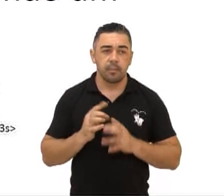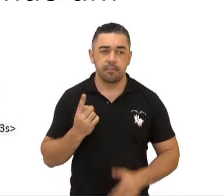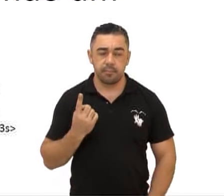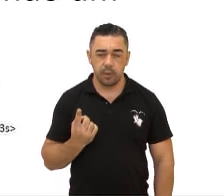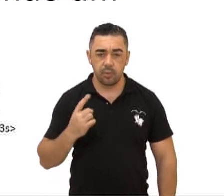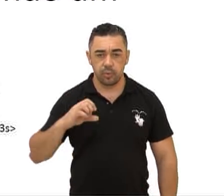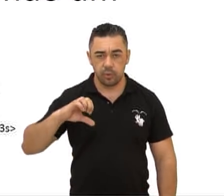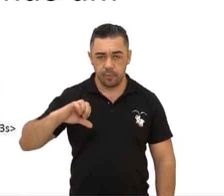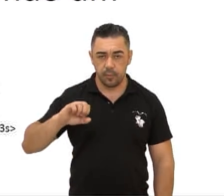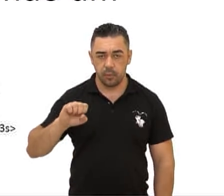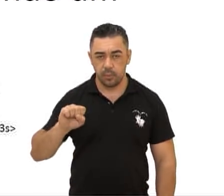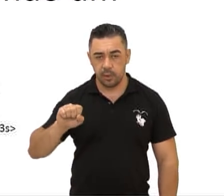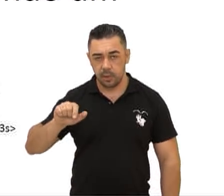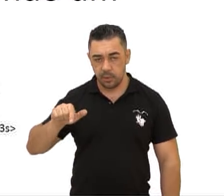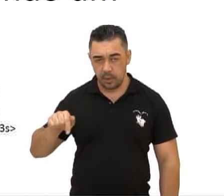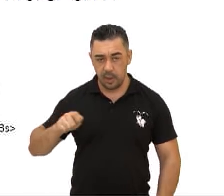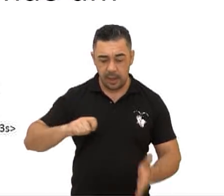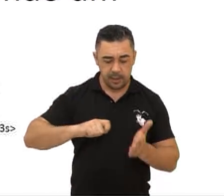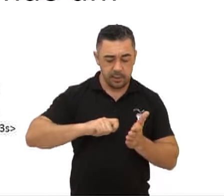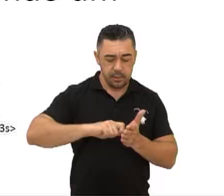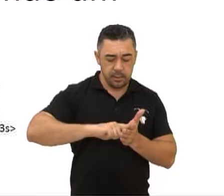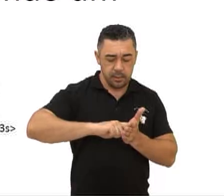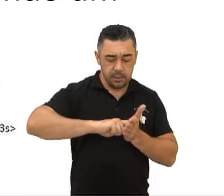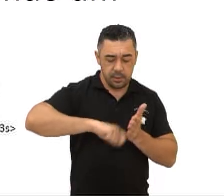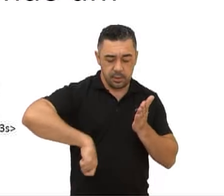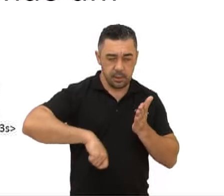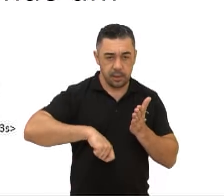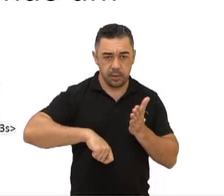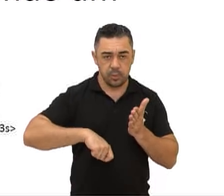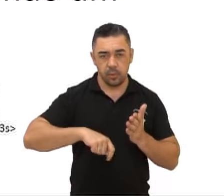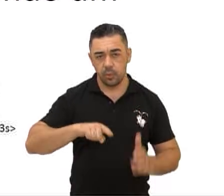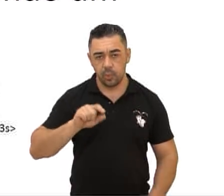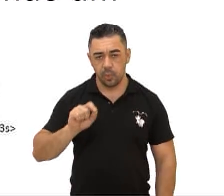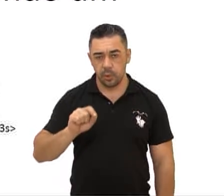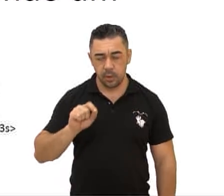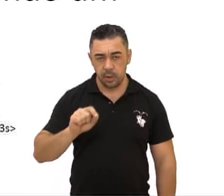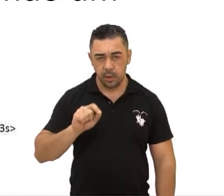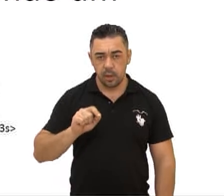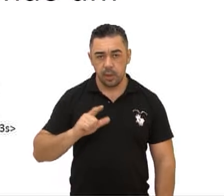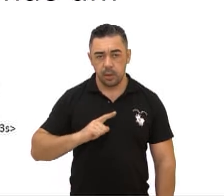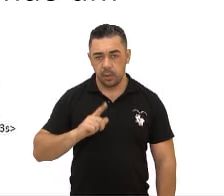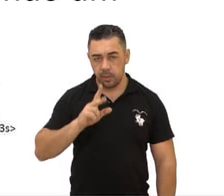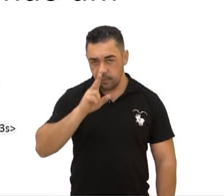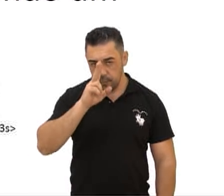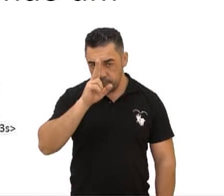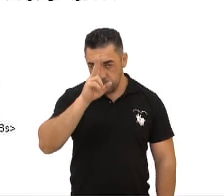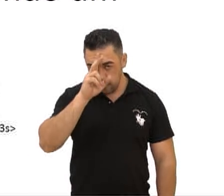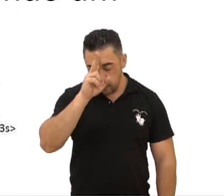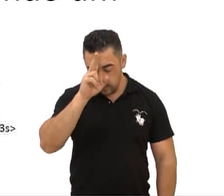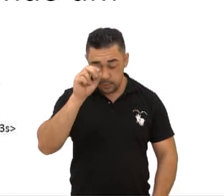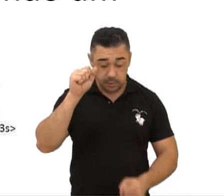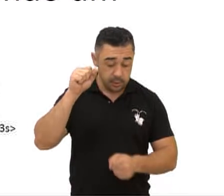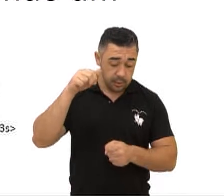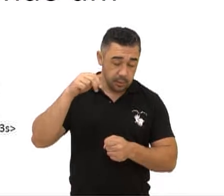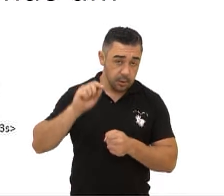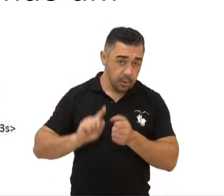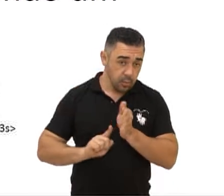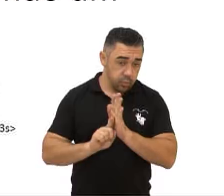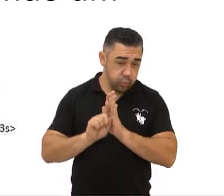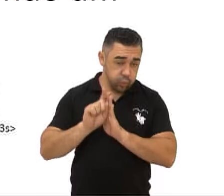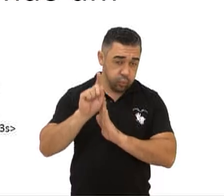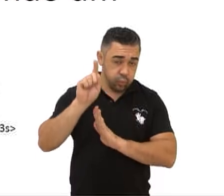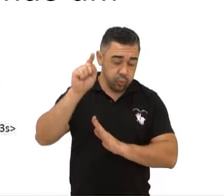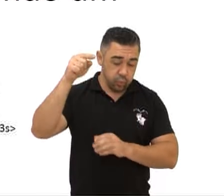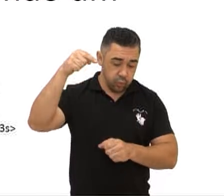1987, em dezembro, eles assinaram o Tratado de Forças Nucleares de Alcance Intermediário, assinado entre os